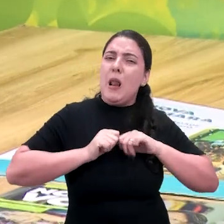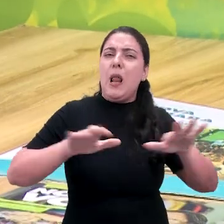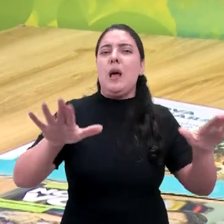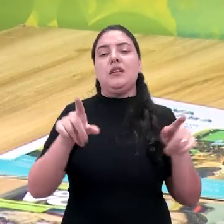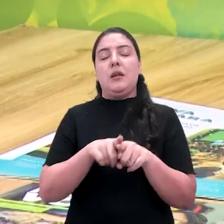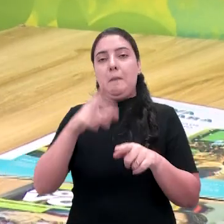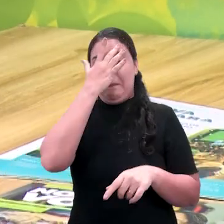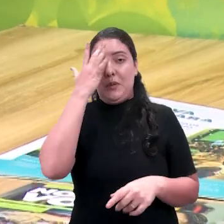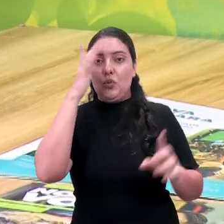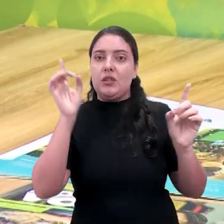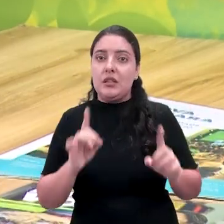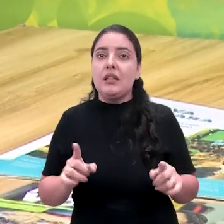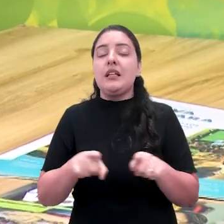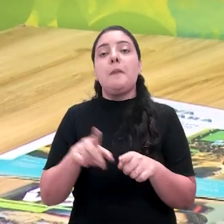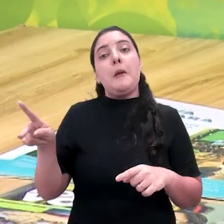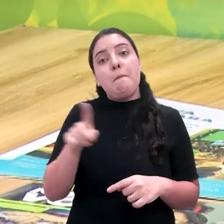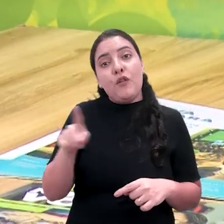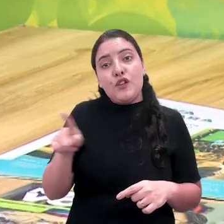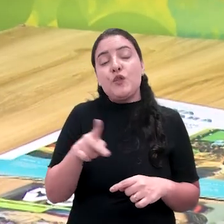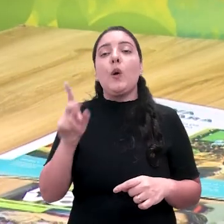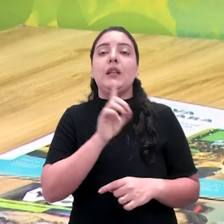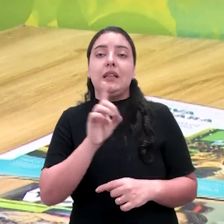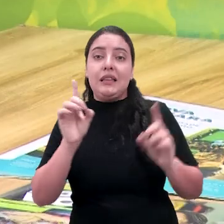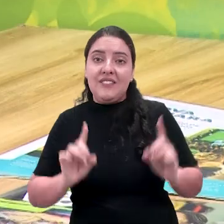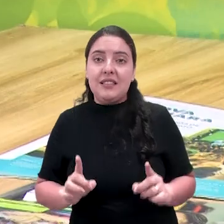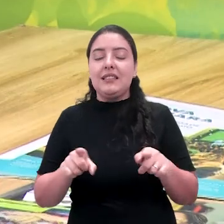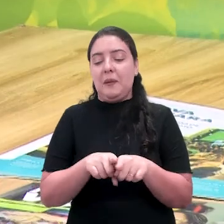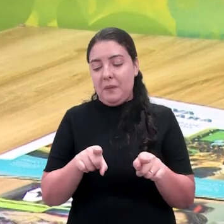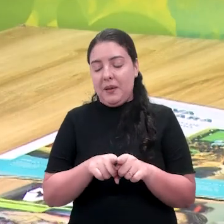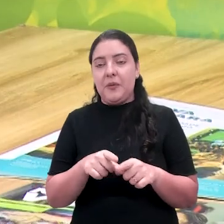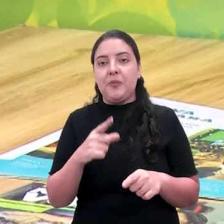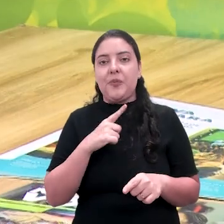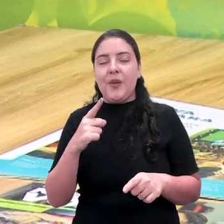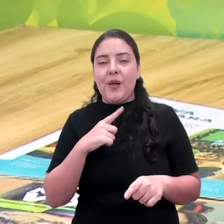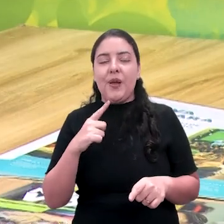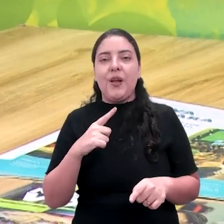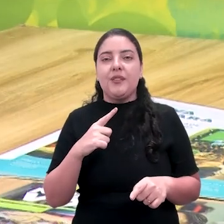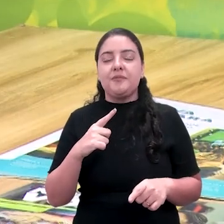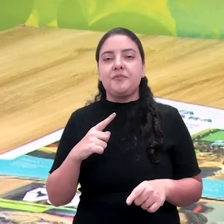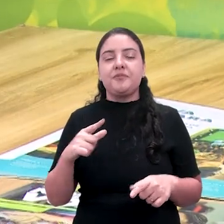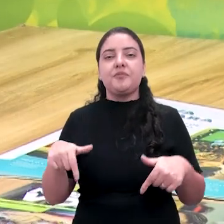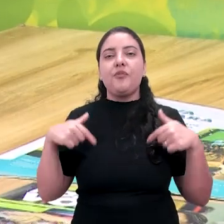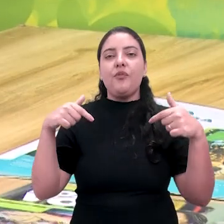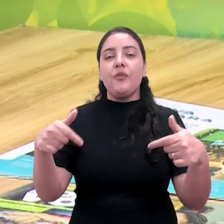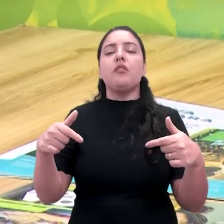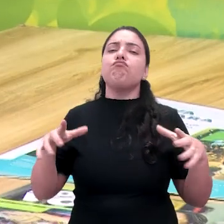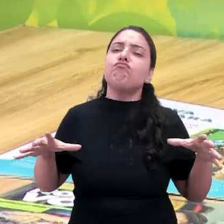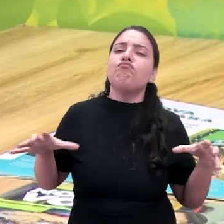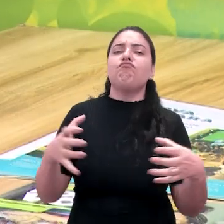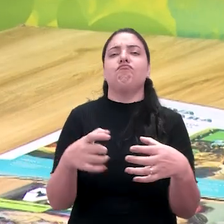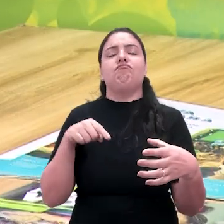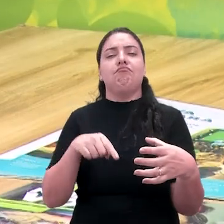pessoas com deficiência, enquanto professores com deficiência. Isso. Né, que essa luta, ela coletiva, ela tenha realmente